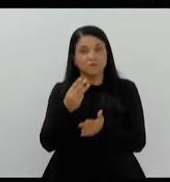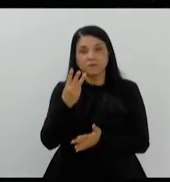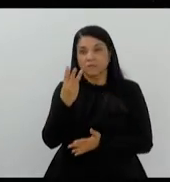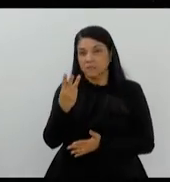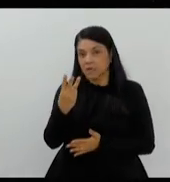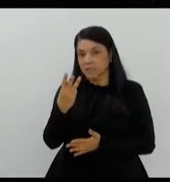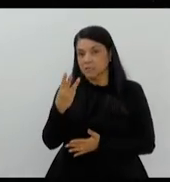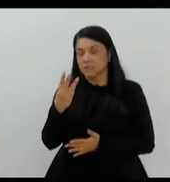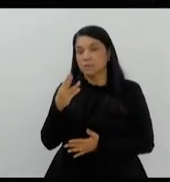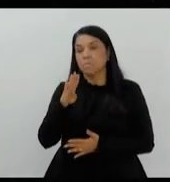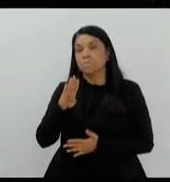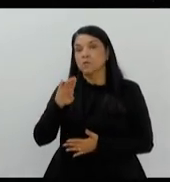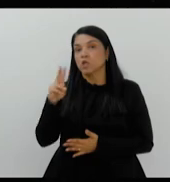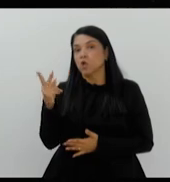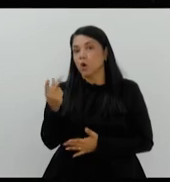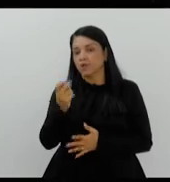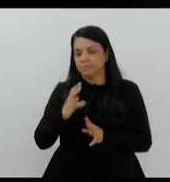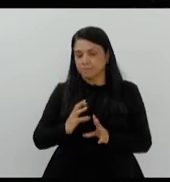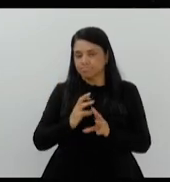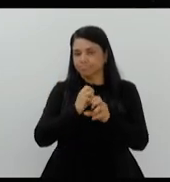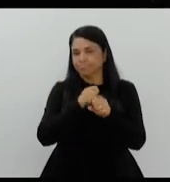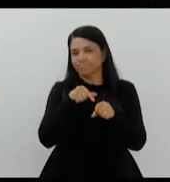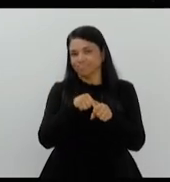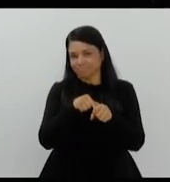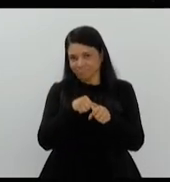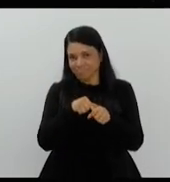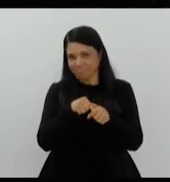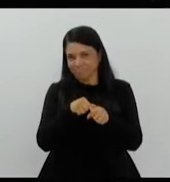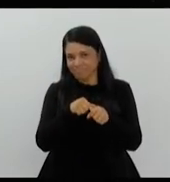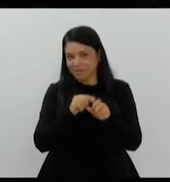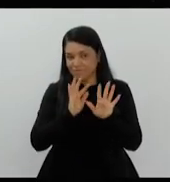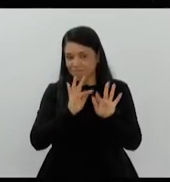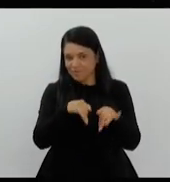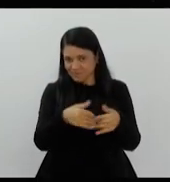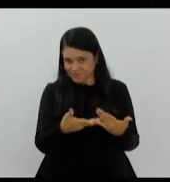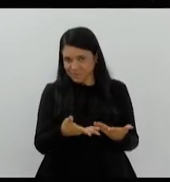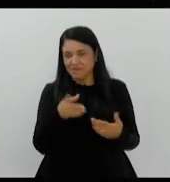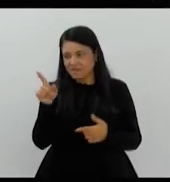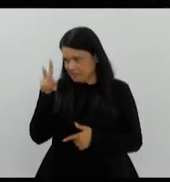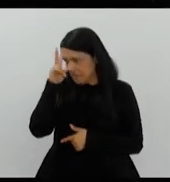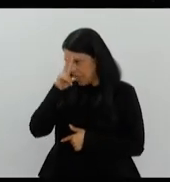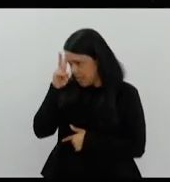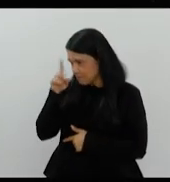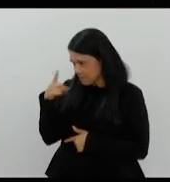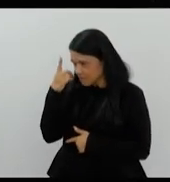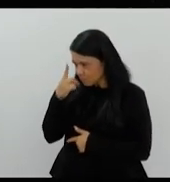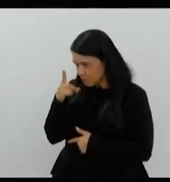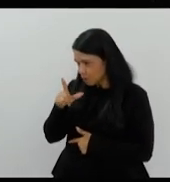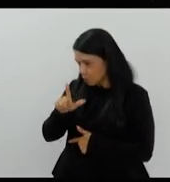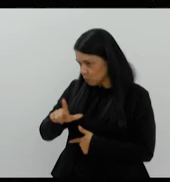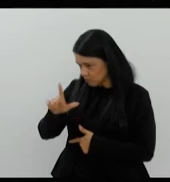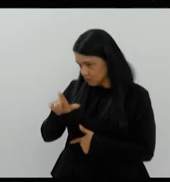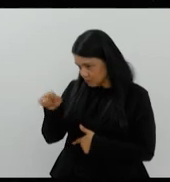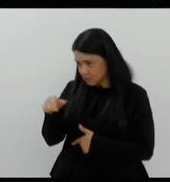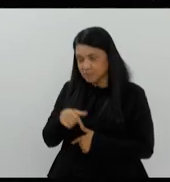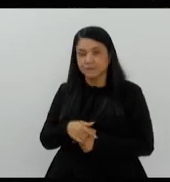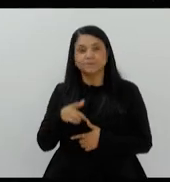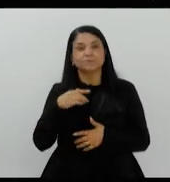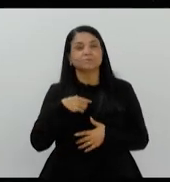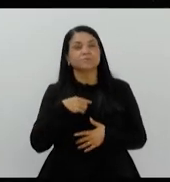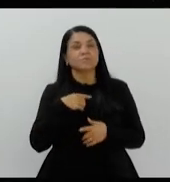para fechar as contas. A senhora ali lembrar, deputada Lucinha. No mês de dezembro